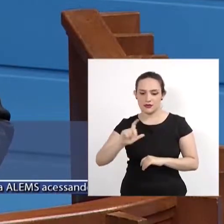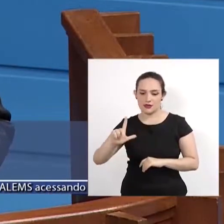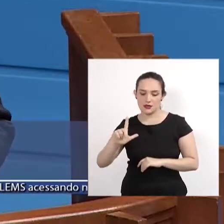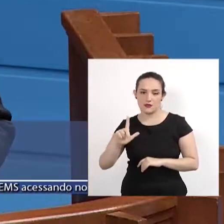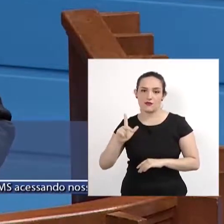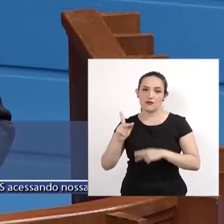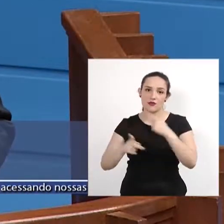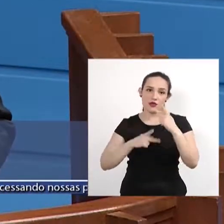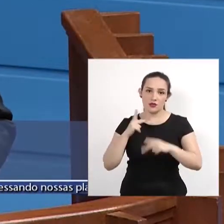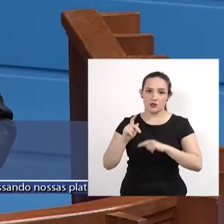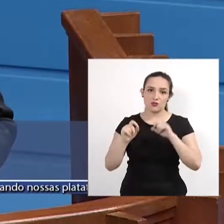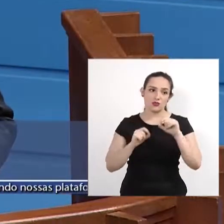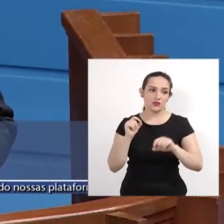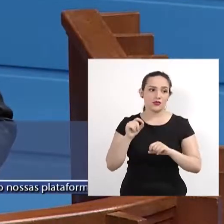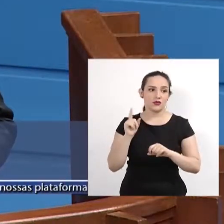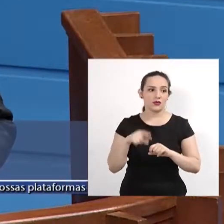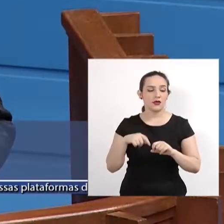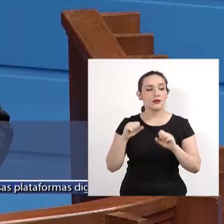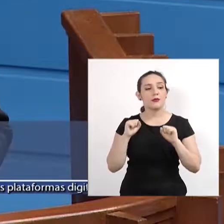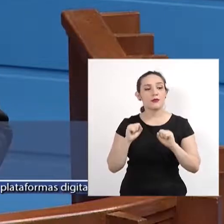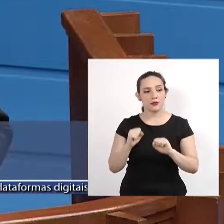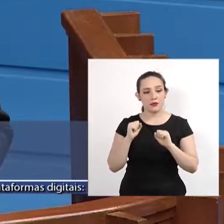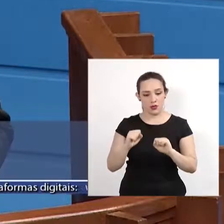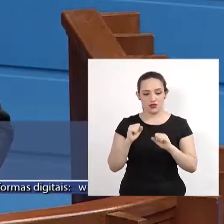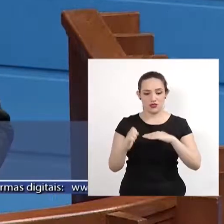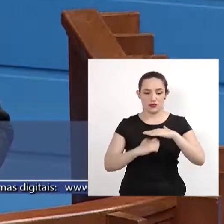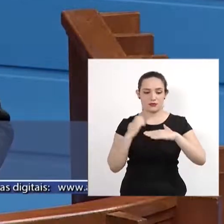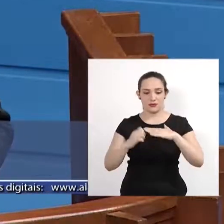3 meses, fazer